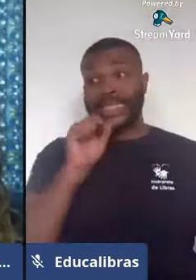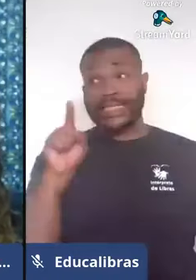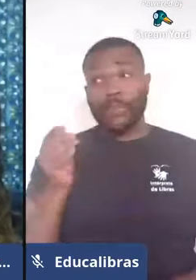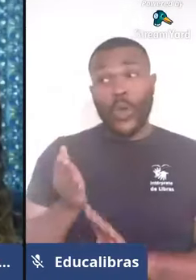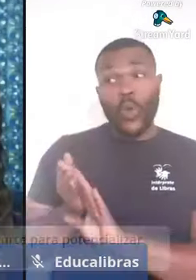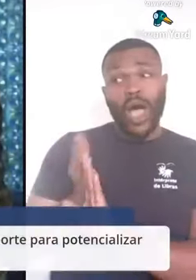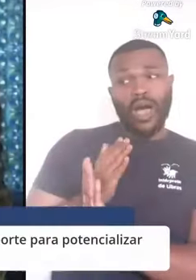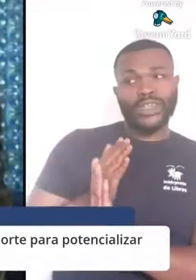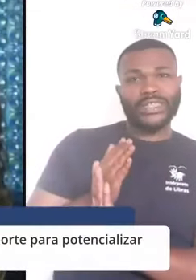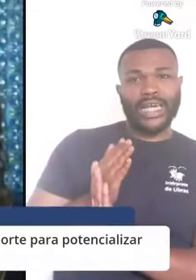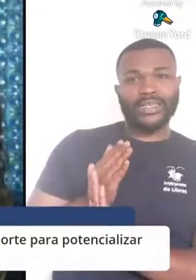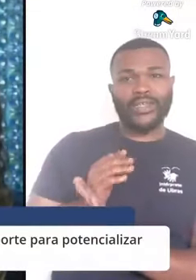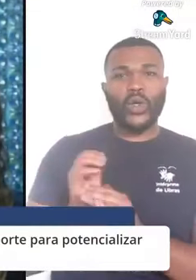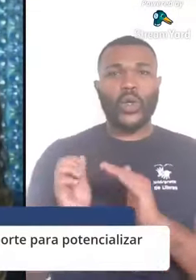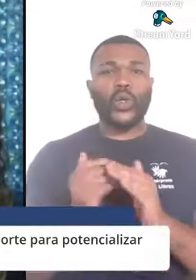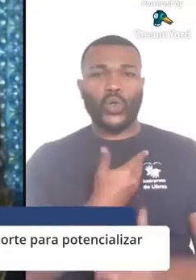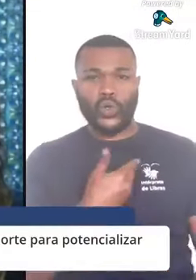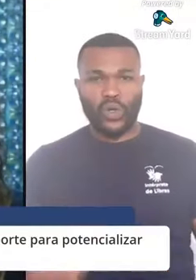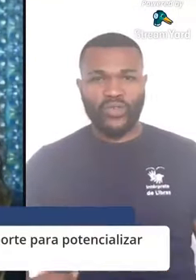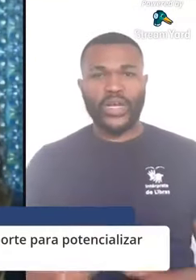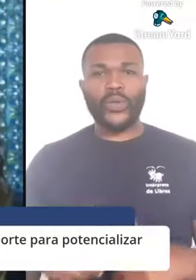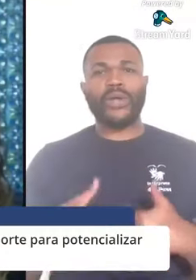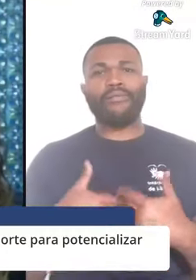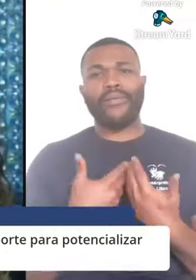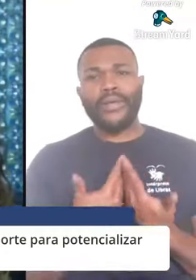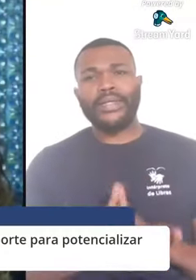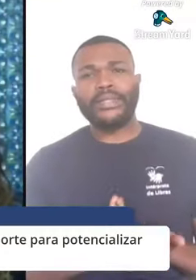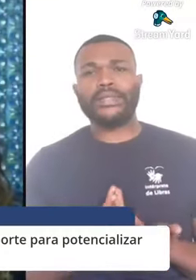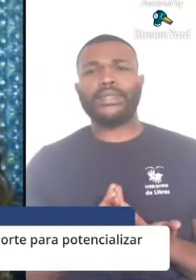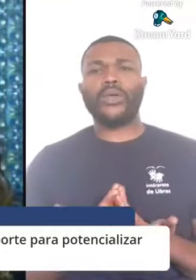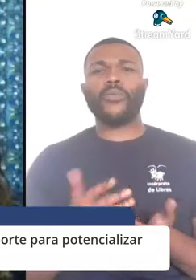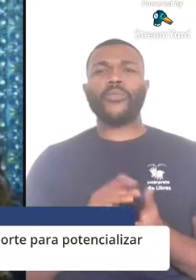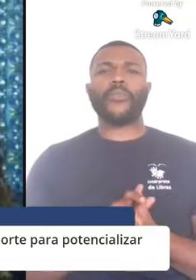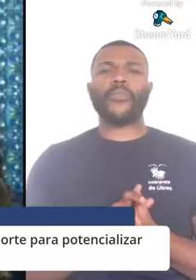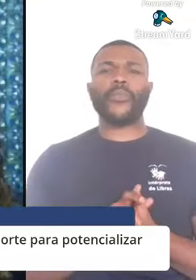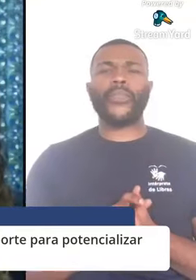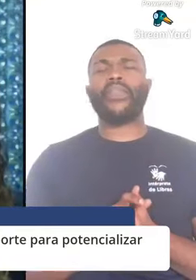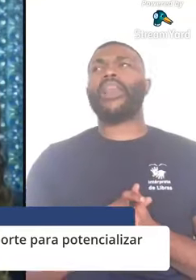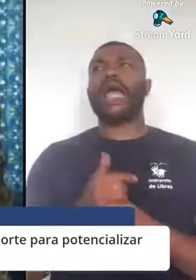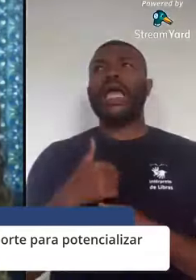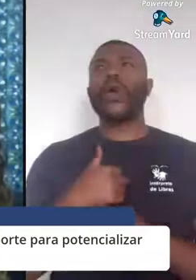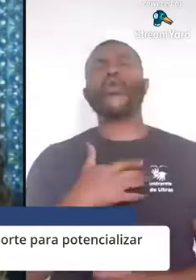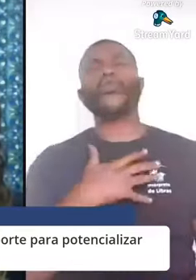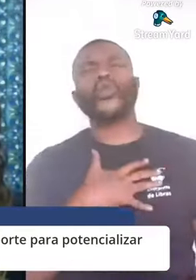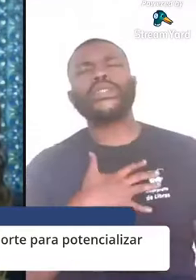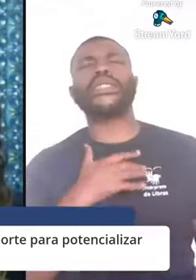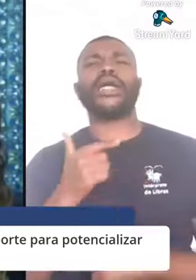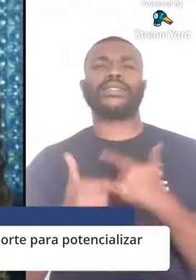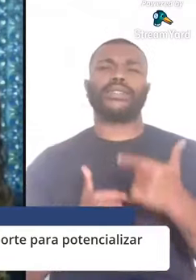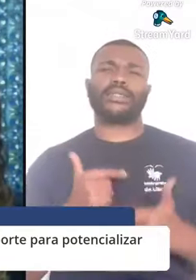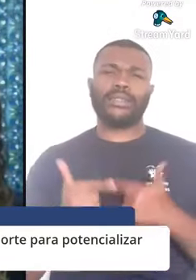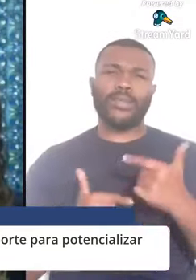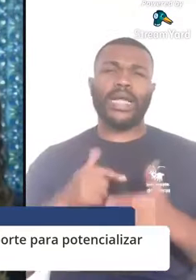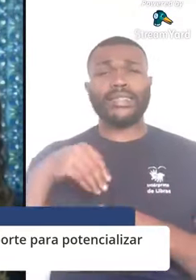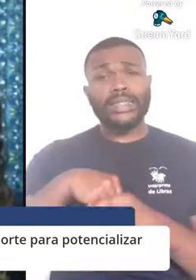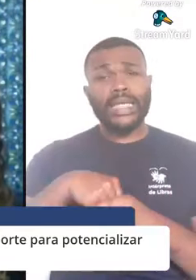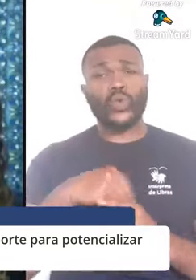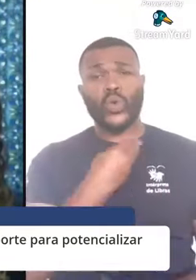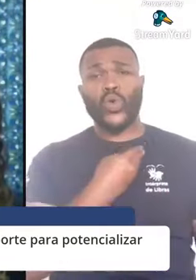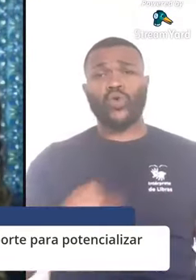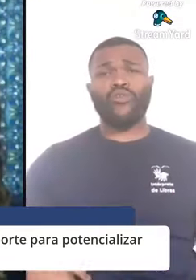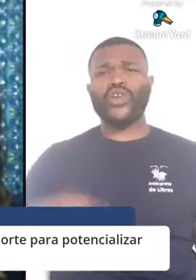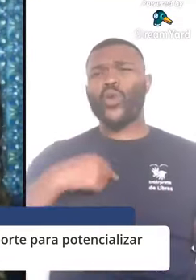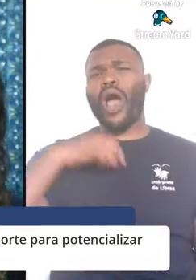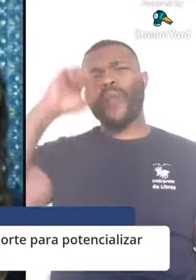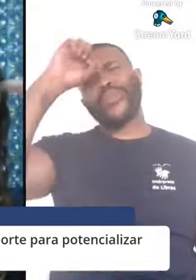amadurecer essa vontade, né, durante um tempo. Embora eu gostasse muito de trabalhar no governo, eu aprendi muito, gostava muito